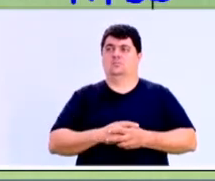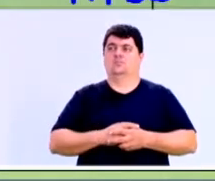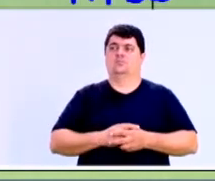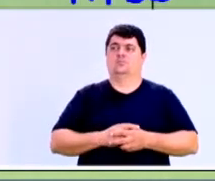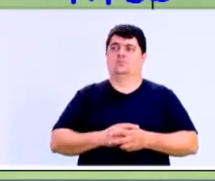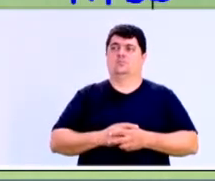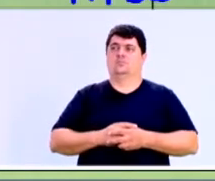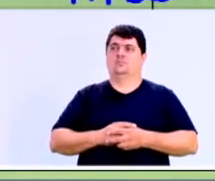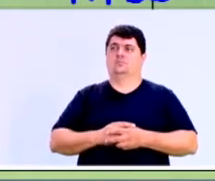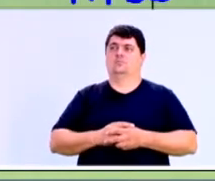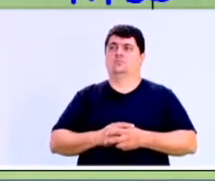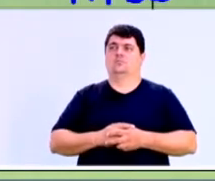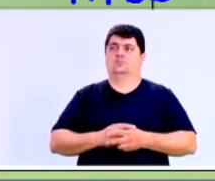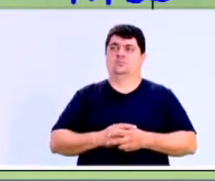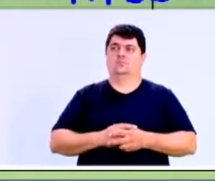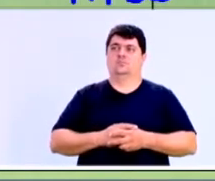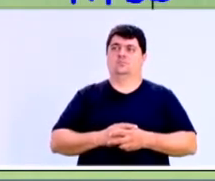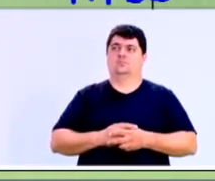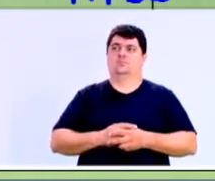75,050. É isso, professora?